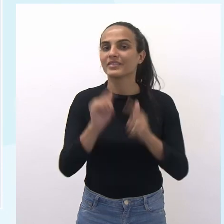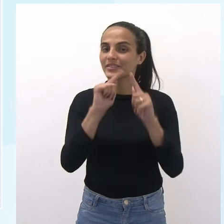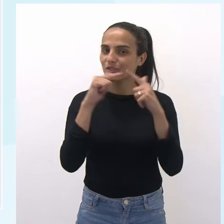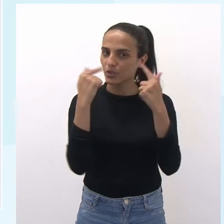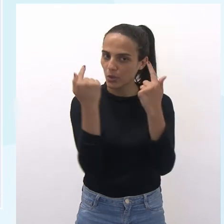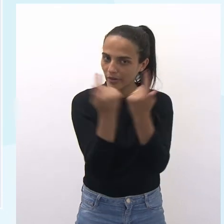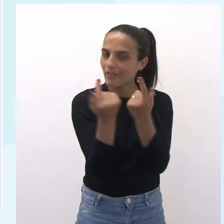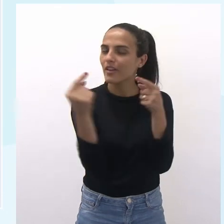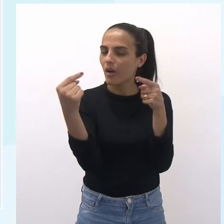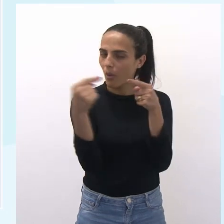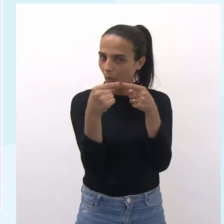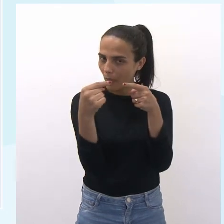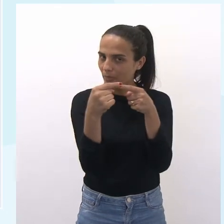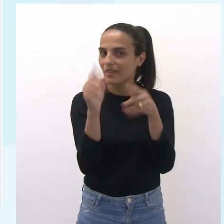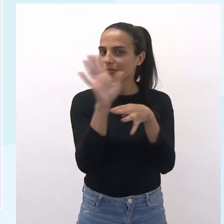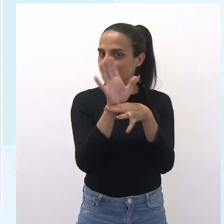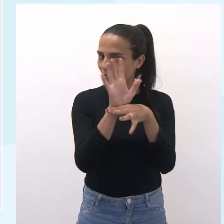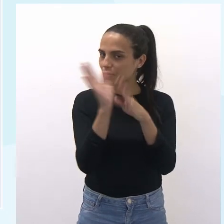geografia neste caso.